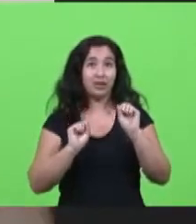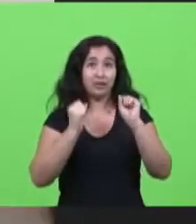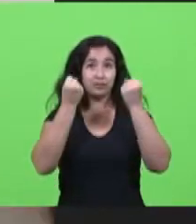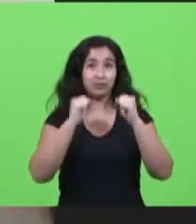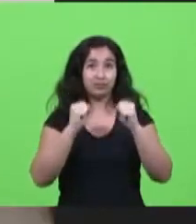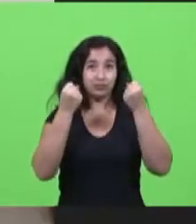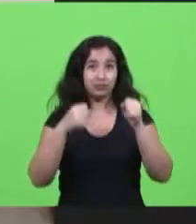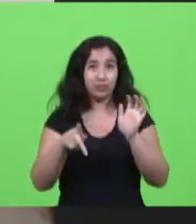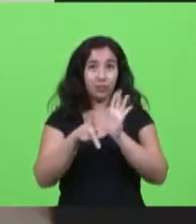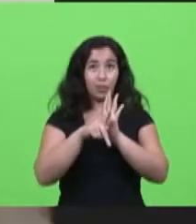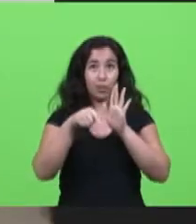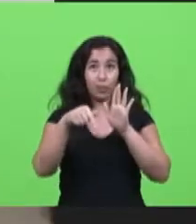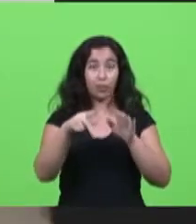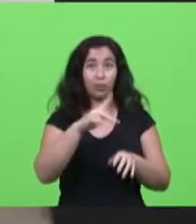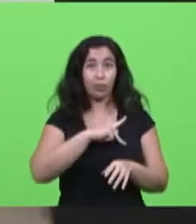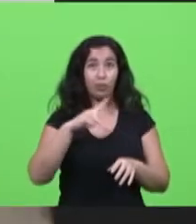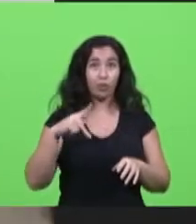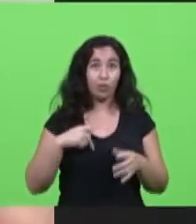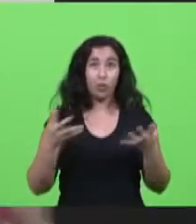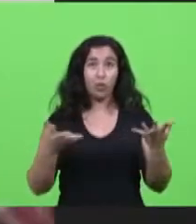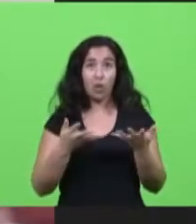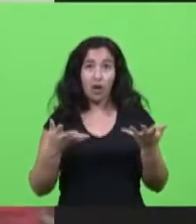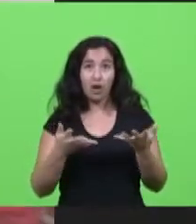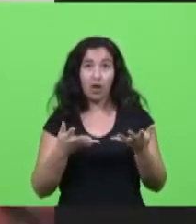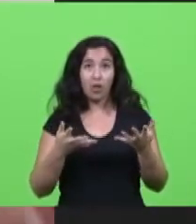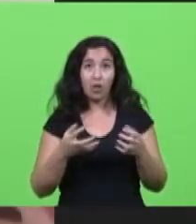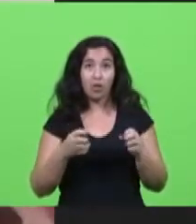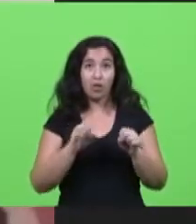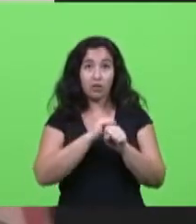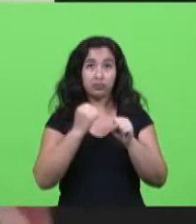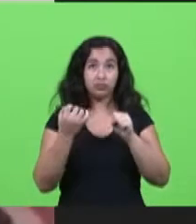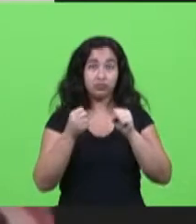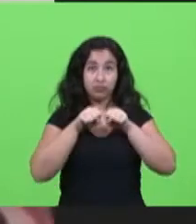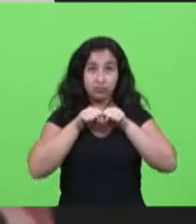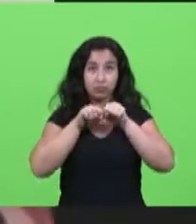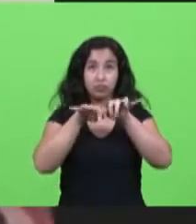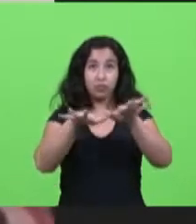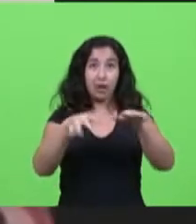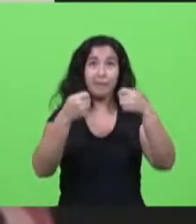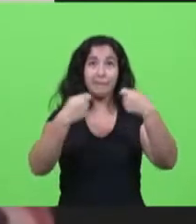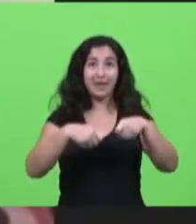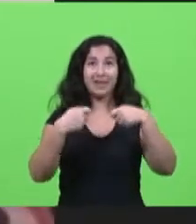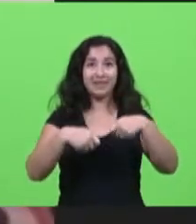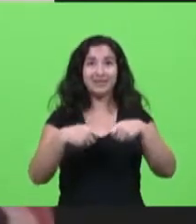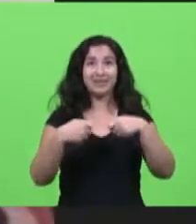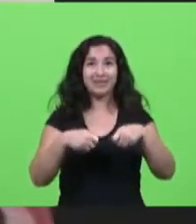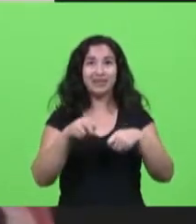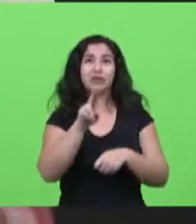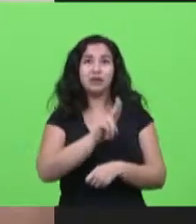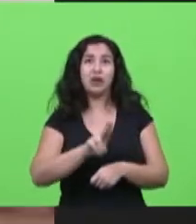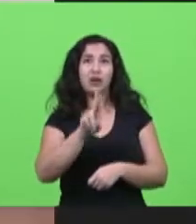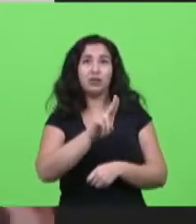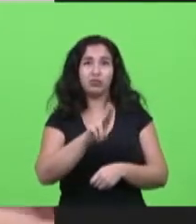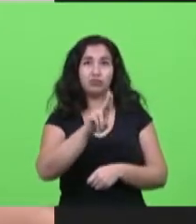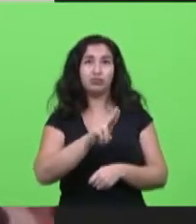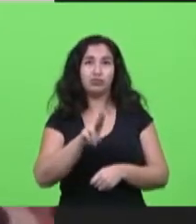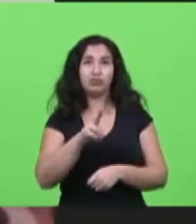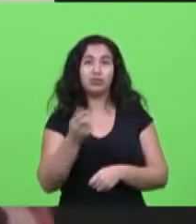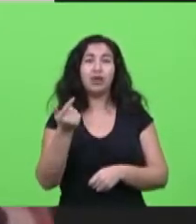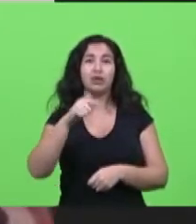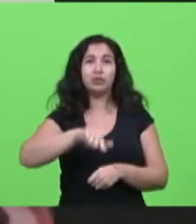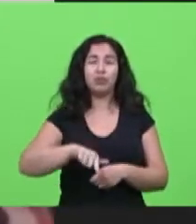sobretudo neste momento de pandemia, e elas necessitam urgentemente voltar a funcionar. A maioria delas